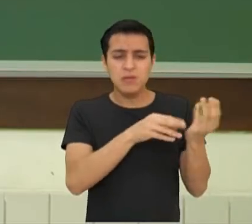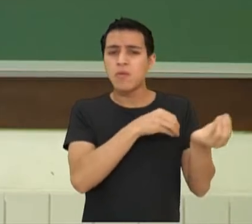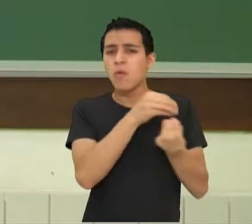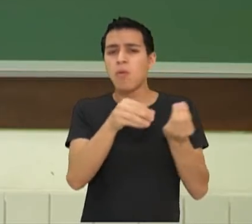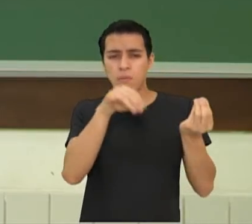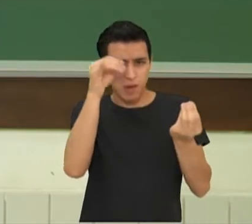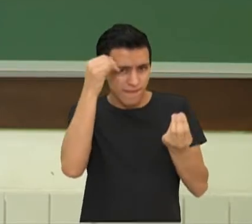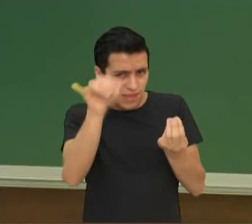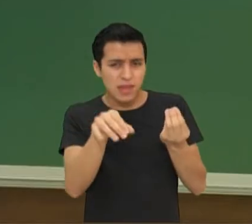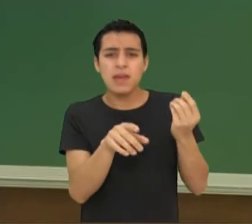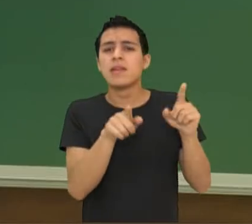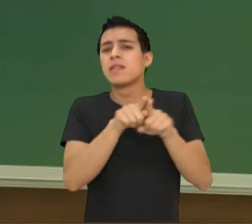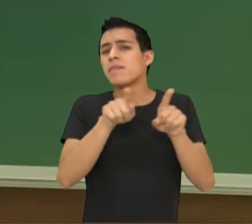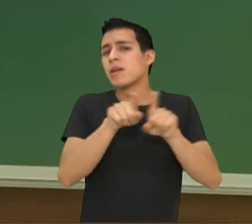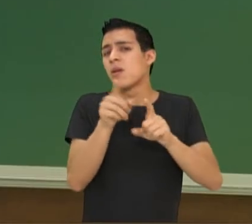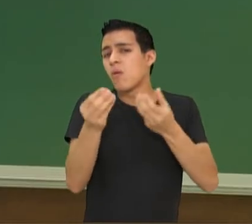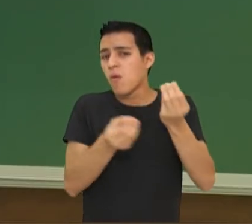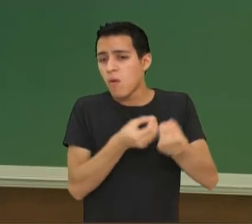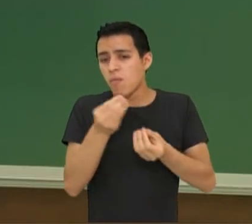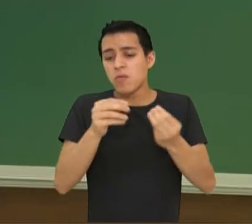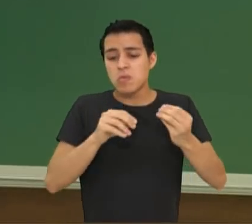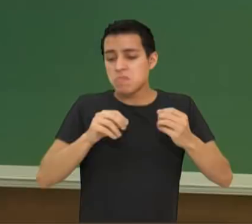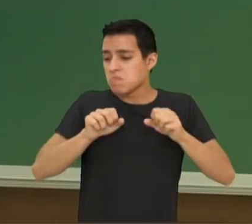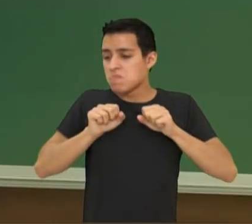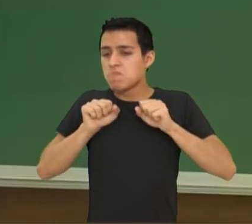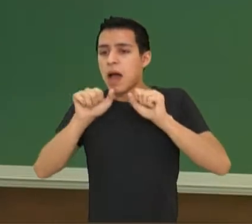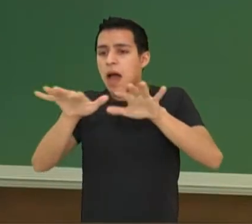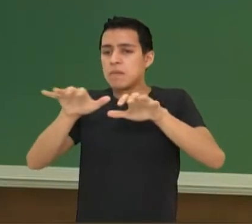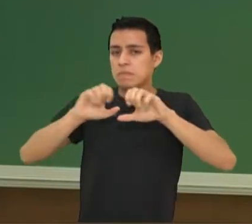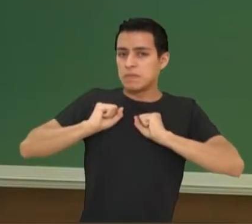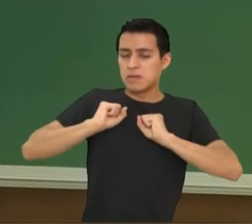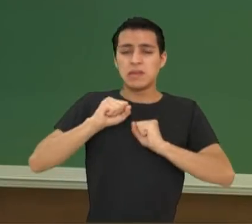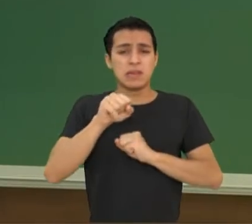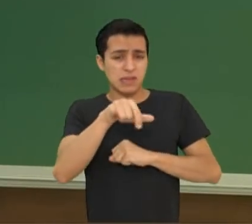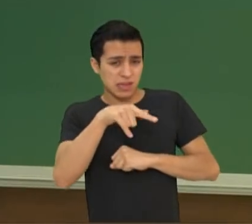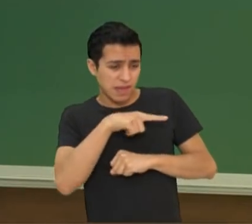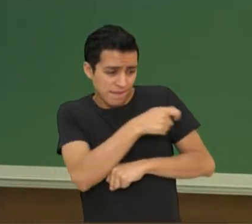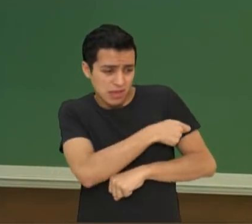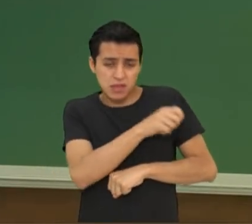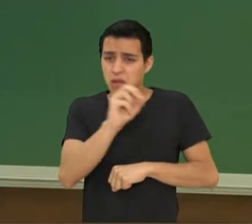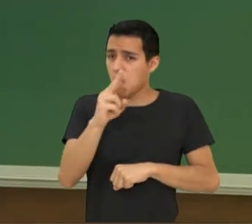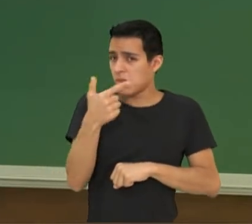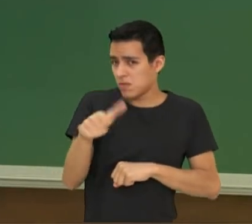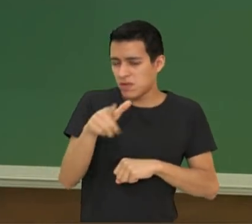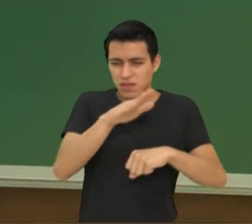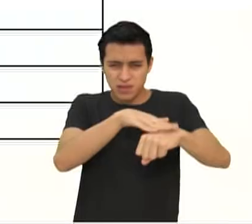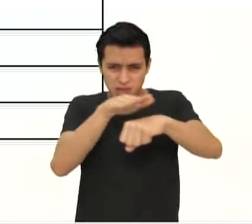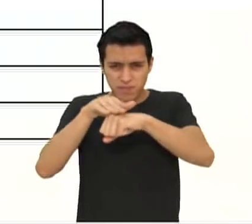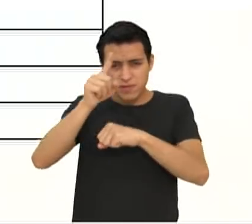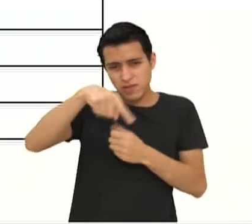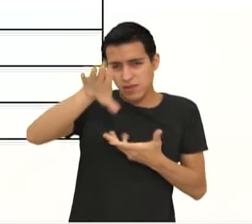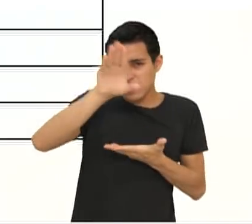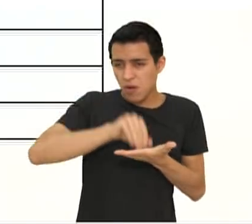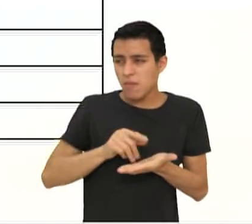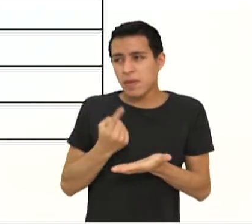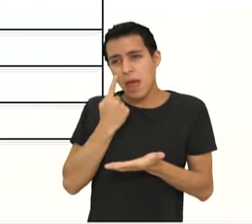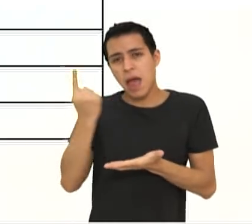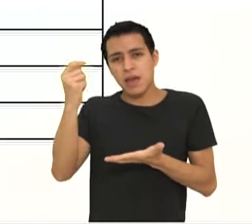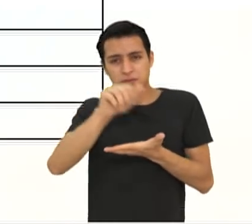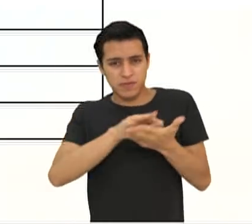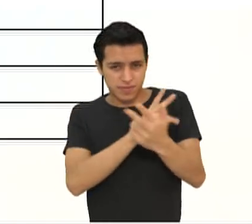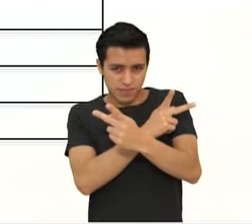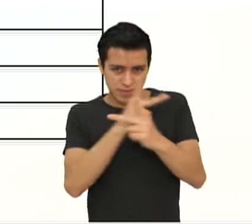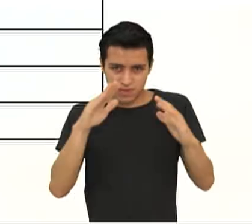de prevenção e transmissão. E também se existe vacina ou não. Então eu vou dar um tempinho para vocês copiarem essa tarefinha de